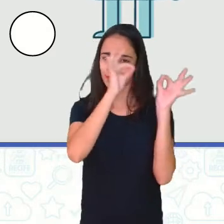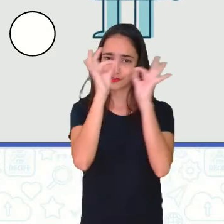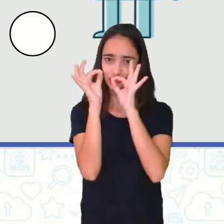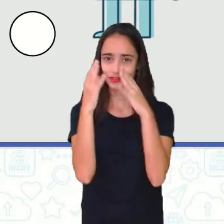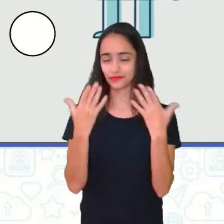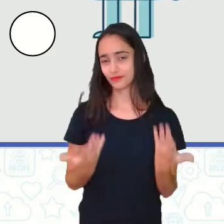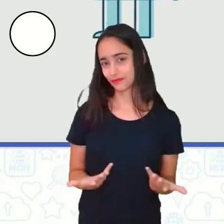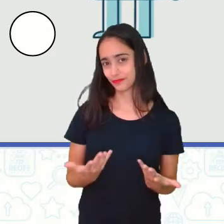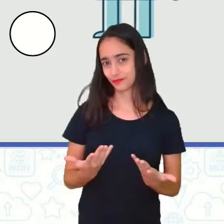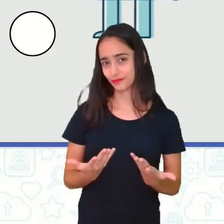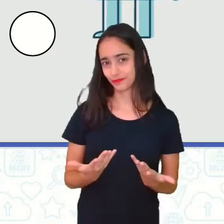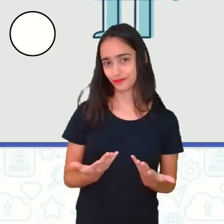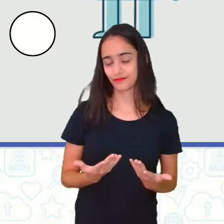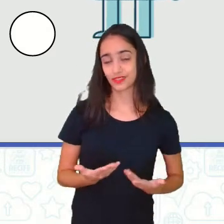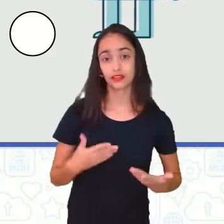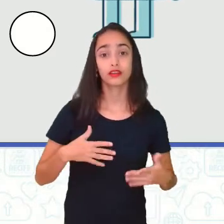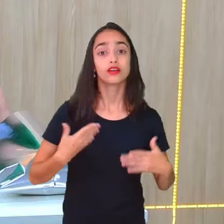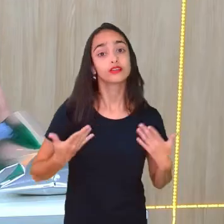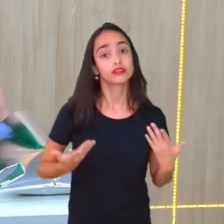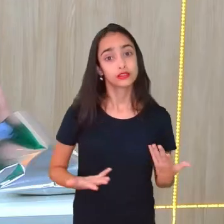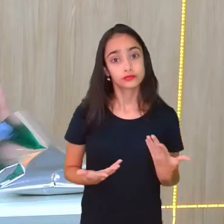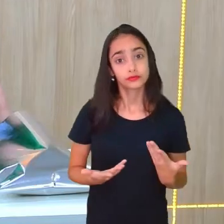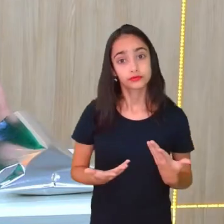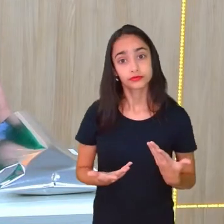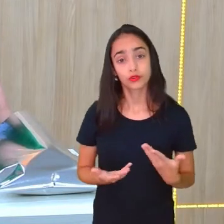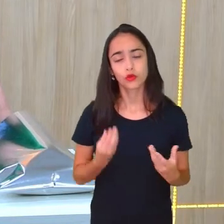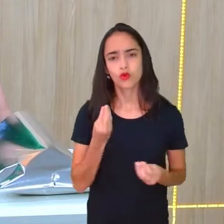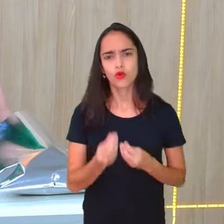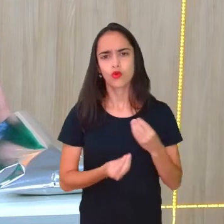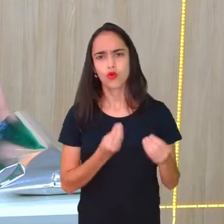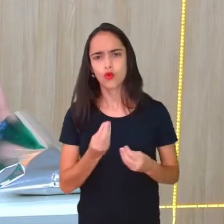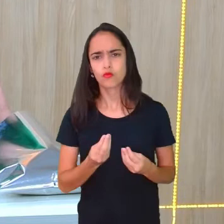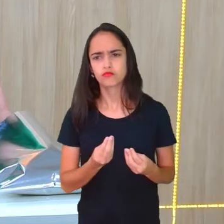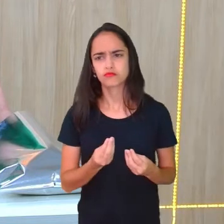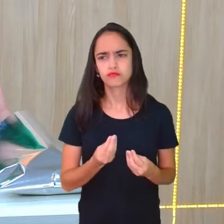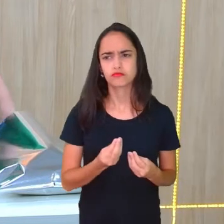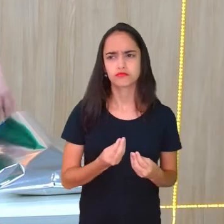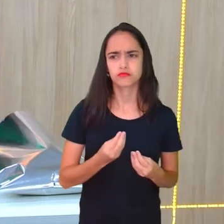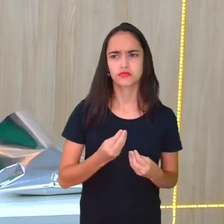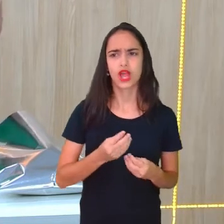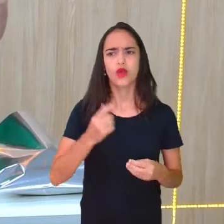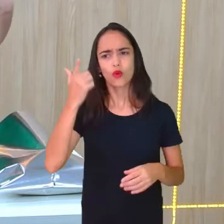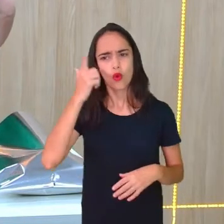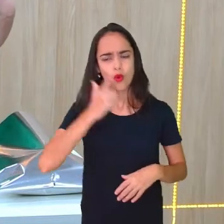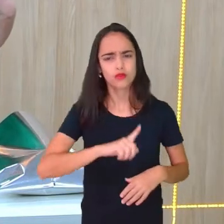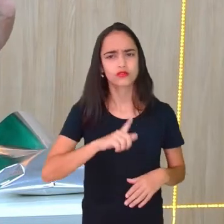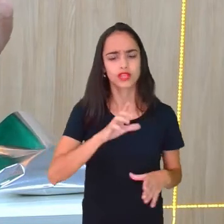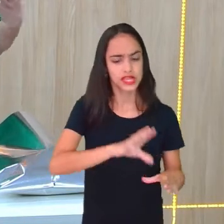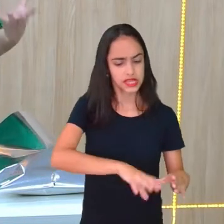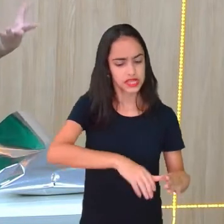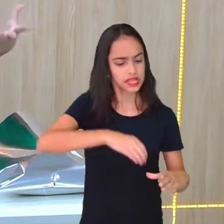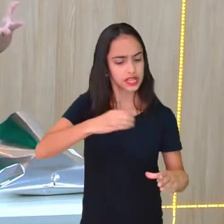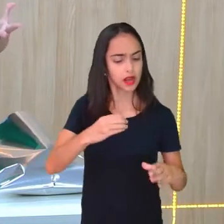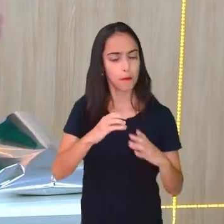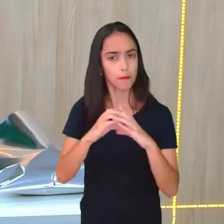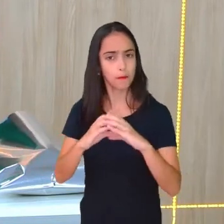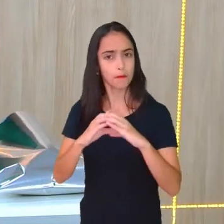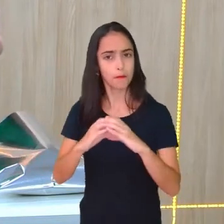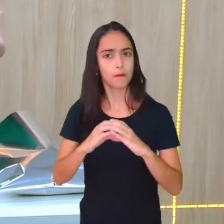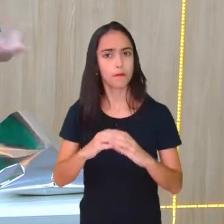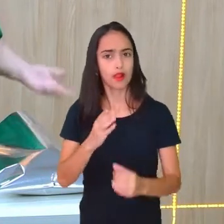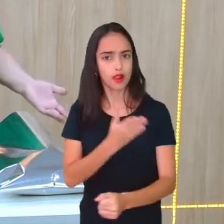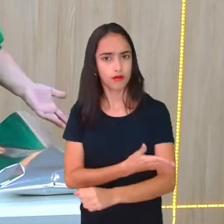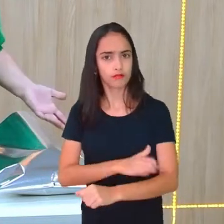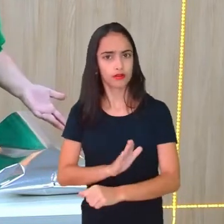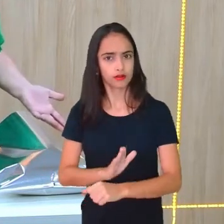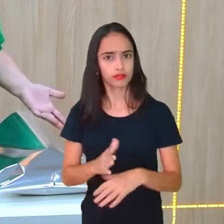aí, gente, será que eu tenho uma chance de tirar uma bola branca? A gente Não precisa pensar muito para saber